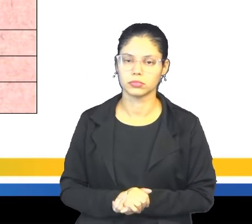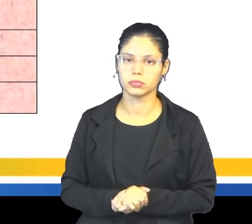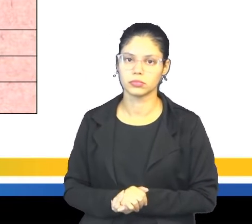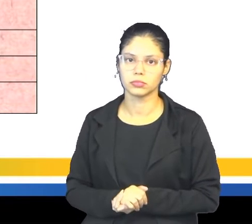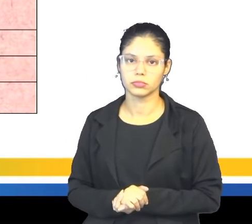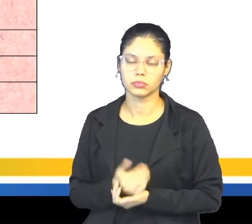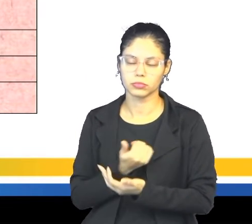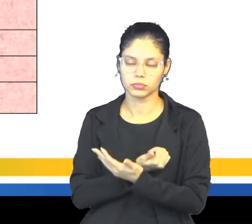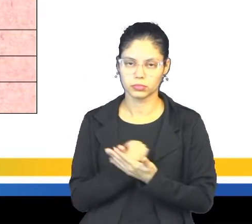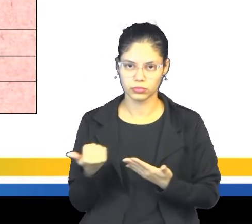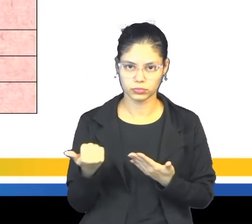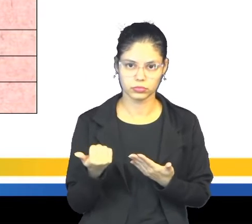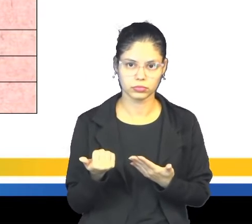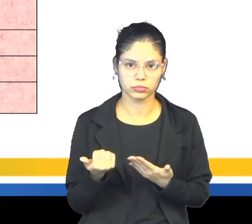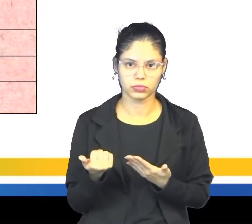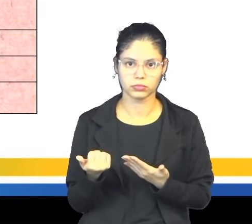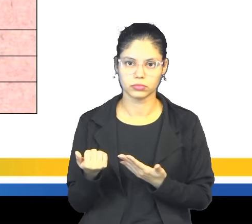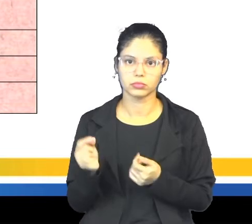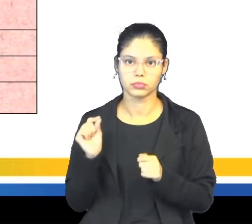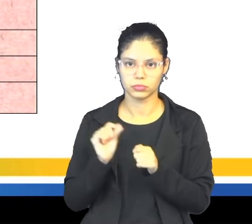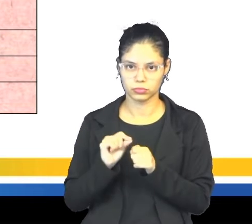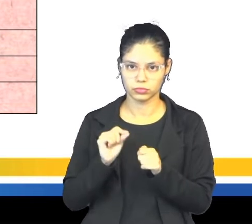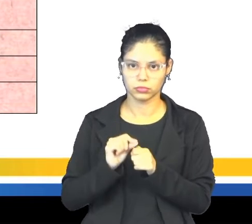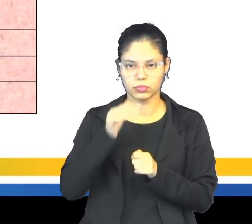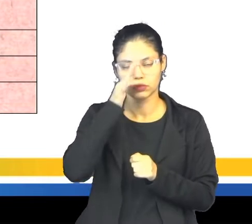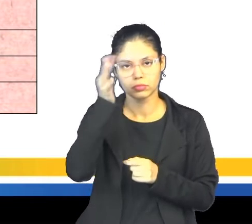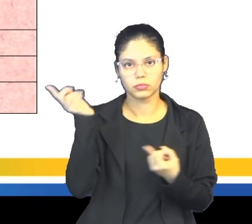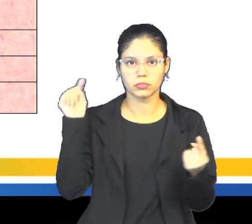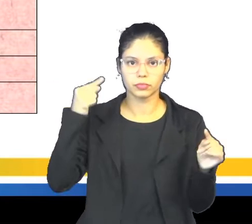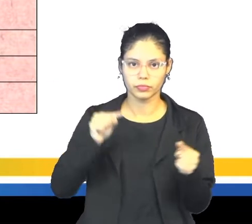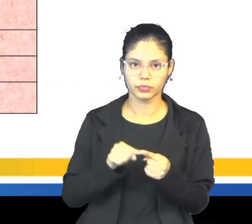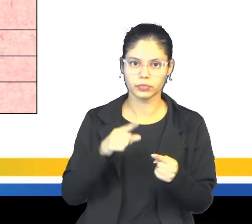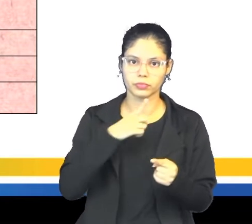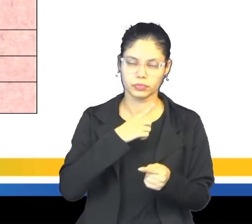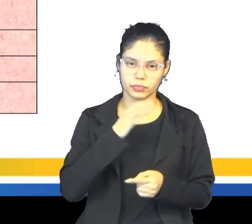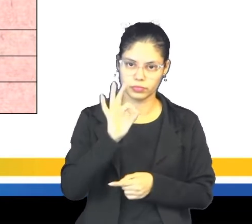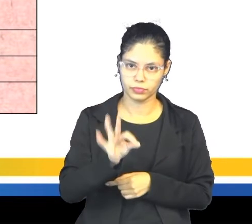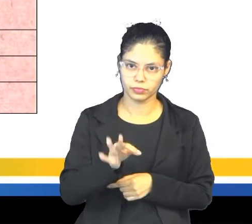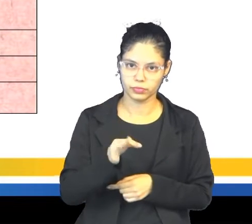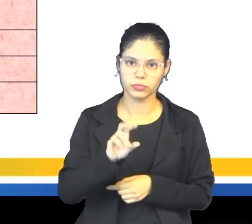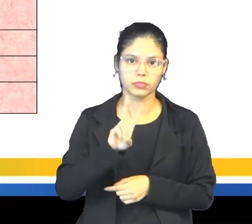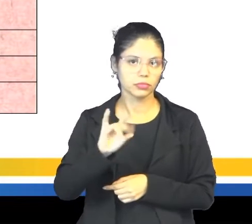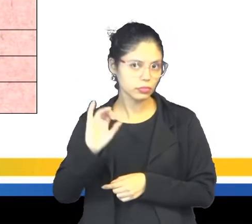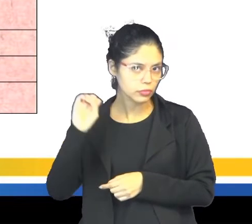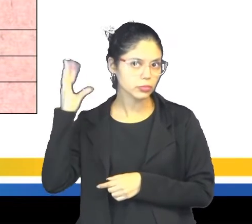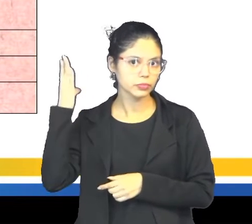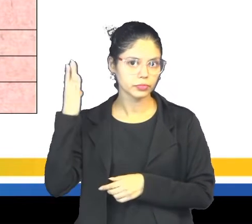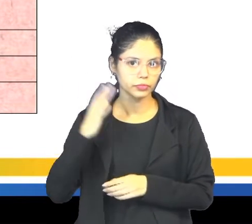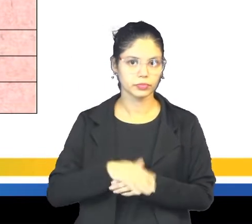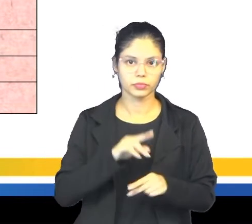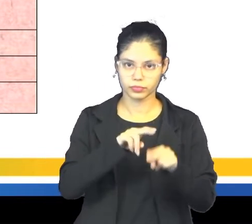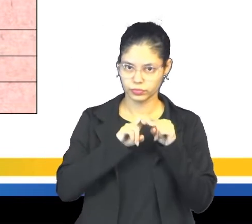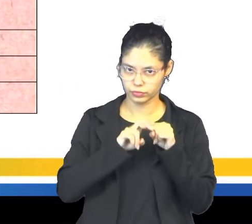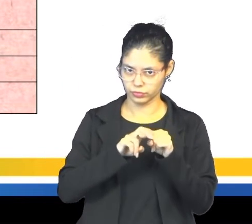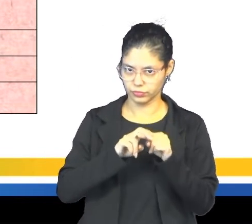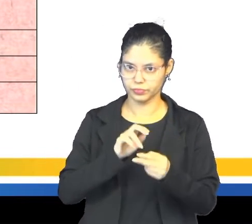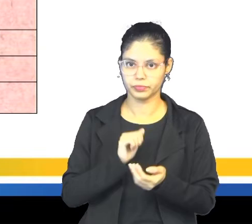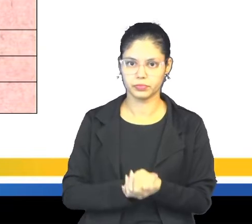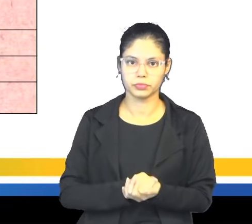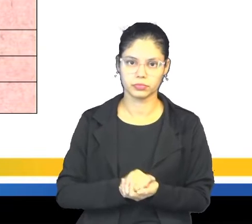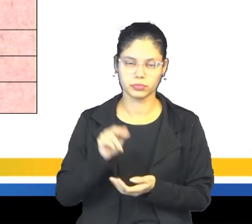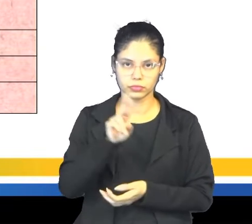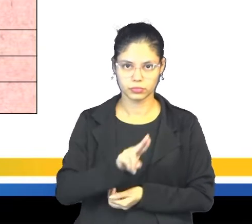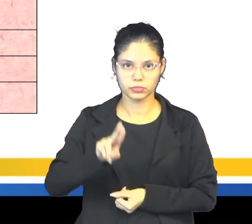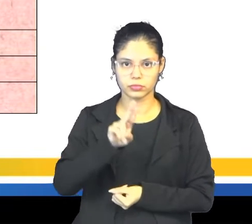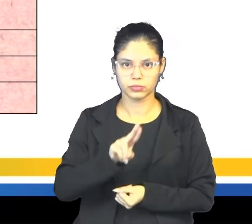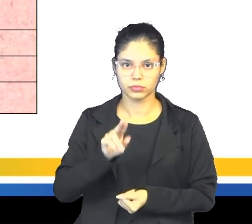uma ação que vai ser feita no futuro próximo, nós temos a certeza de que vai acontecer. Portanto, né, nós iremos